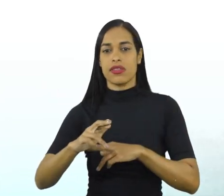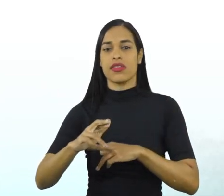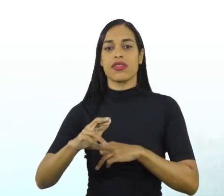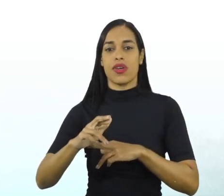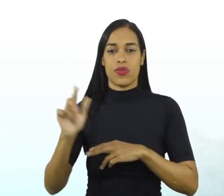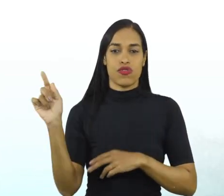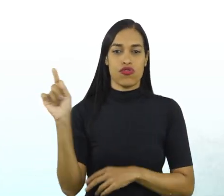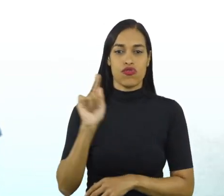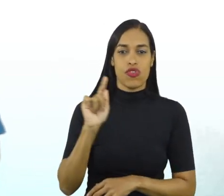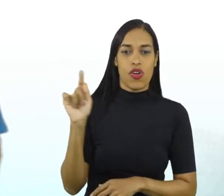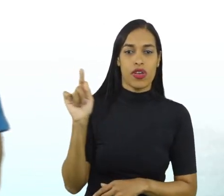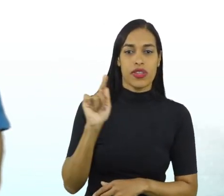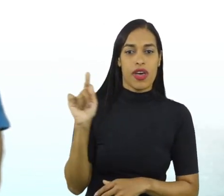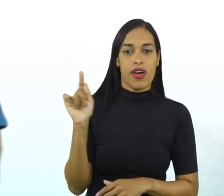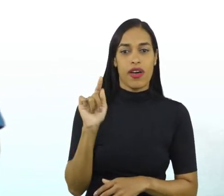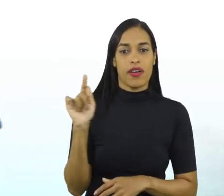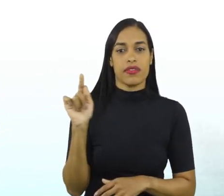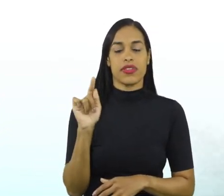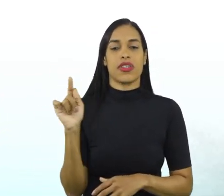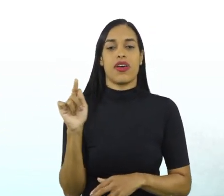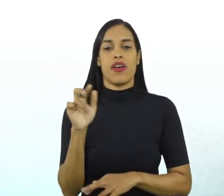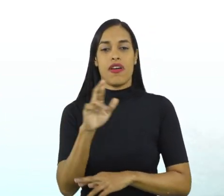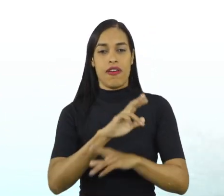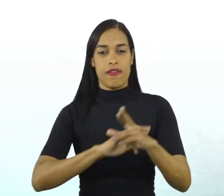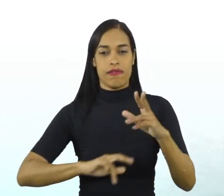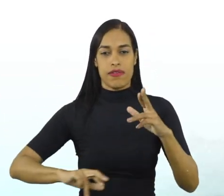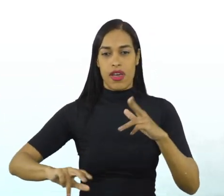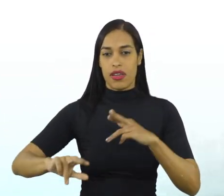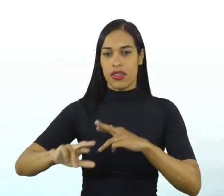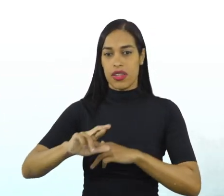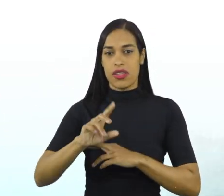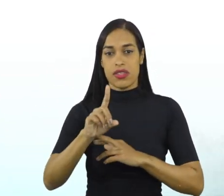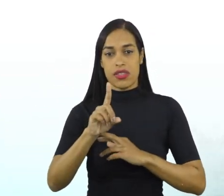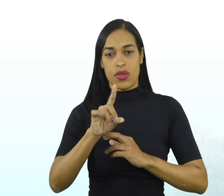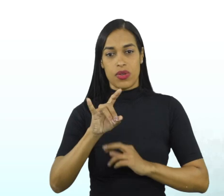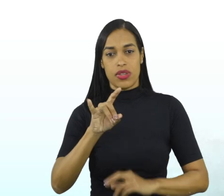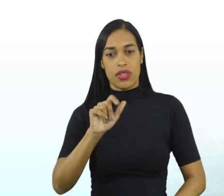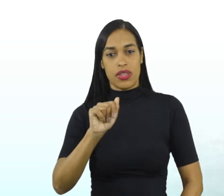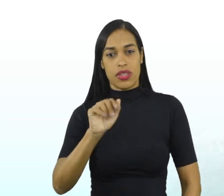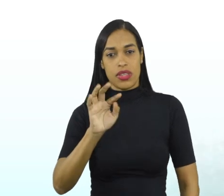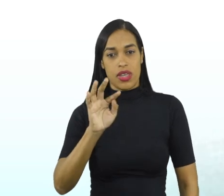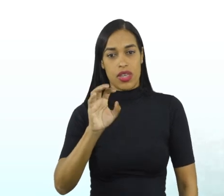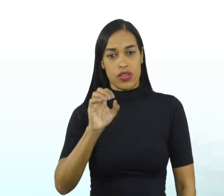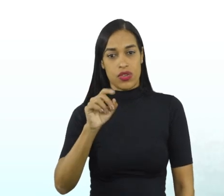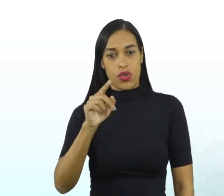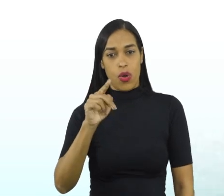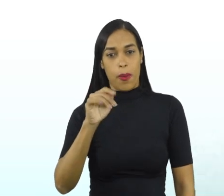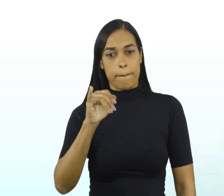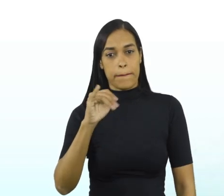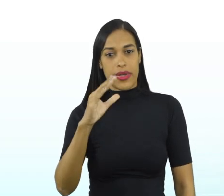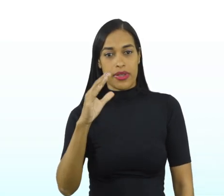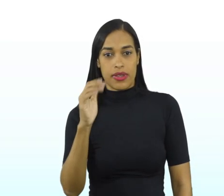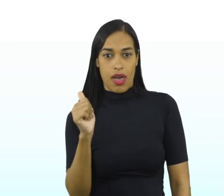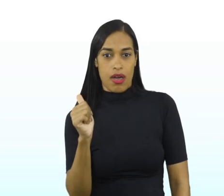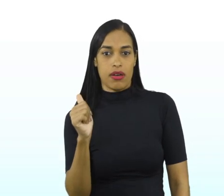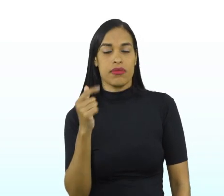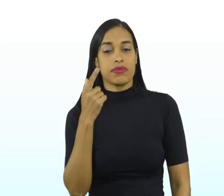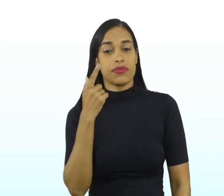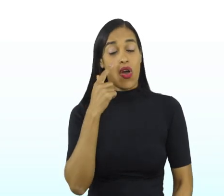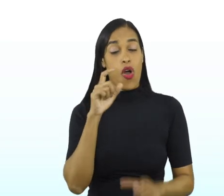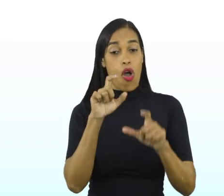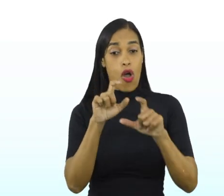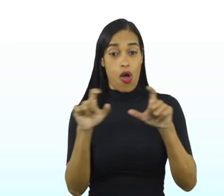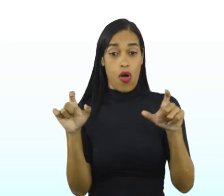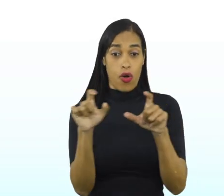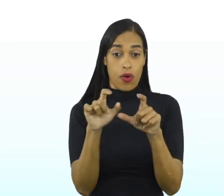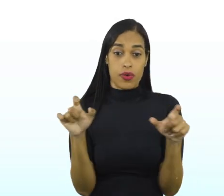de geográfica. A variação diatópica. Dá uma olhada lá. Eu mostrei aí essa charge, dá uma olhada na